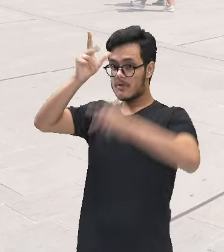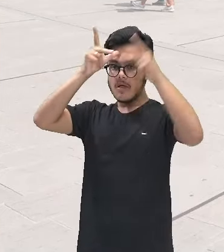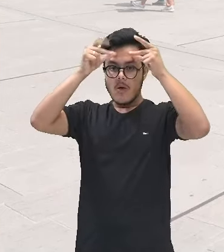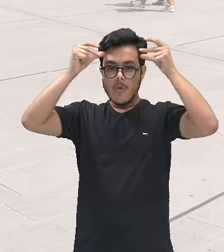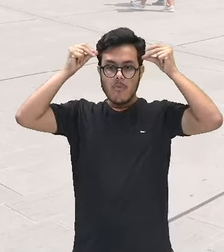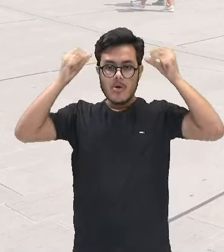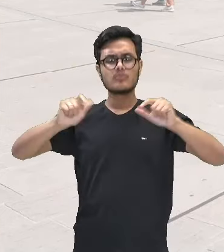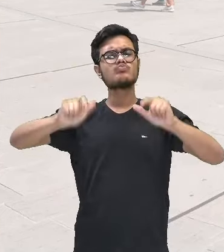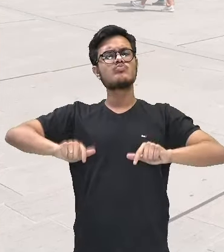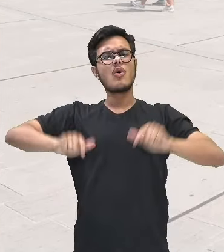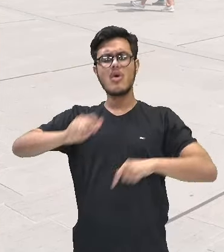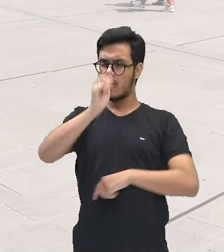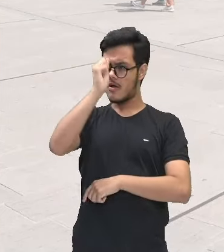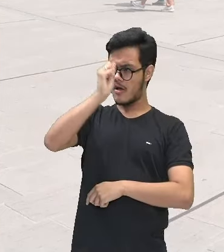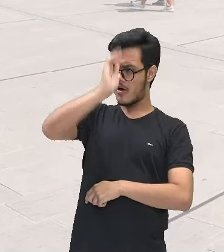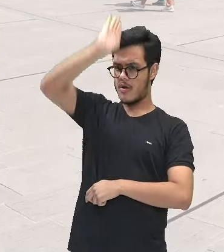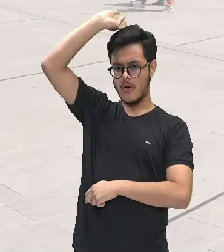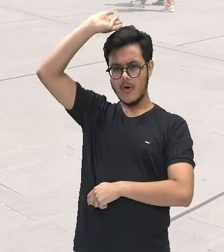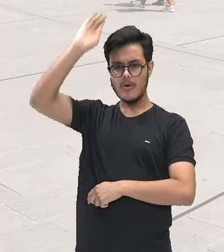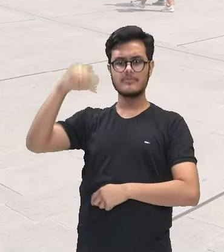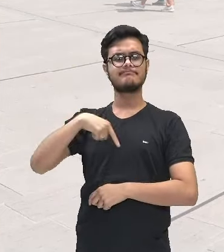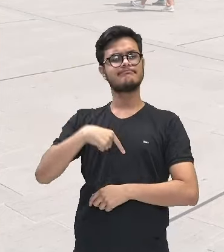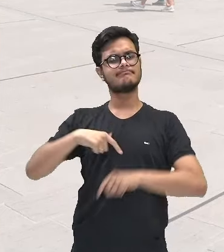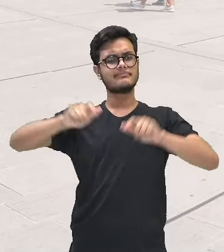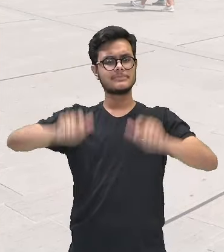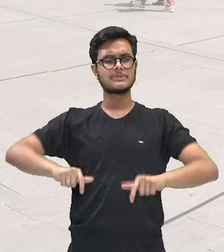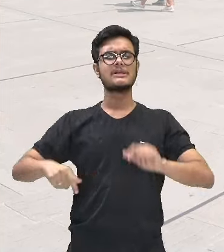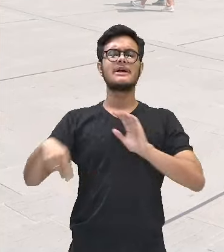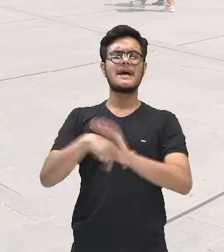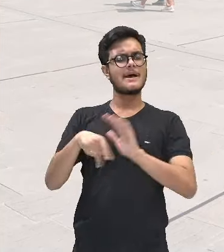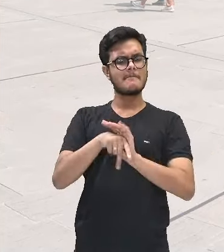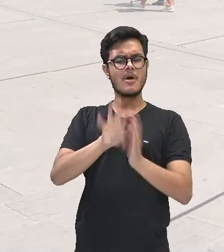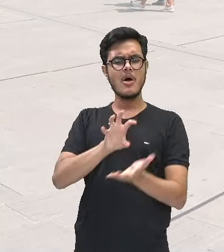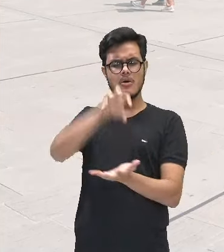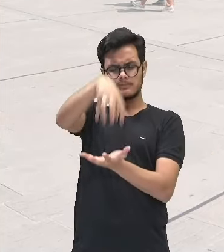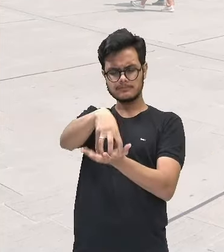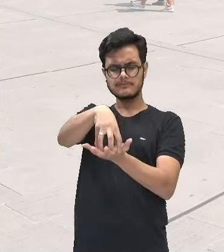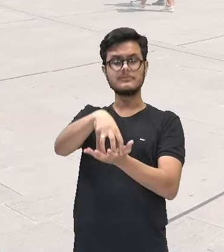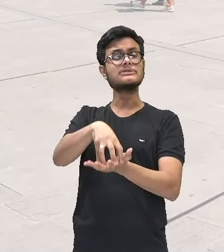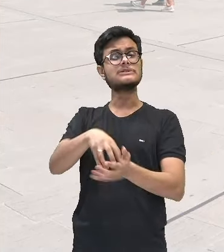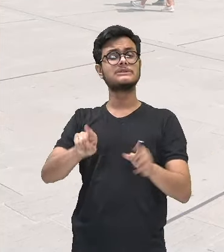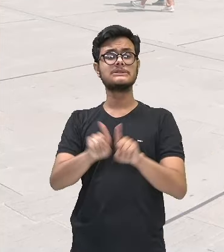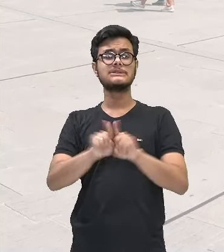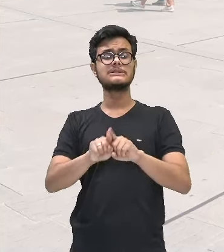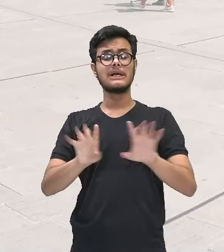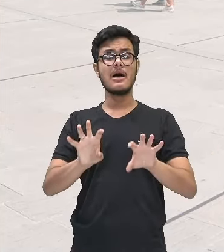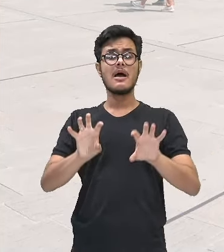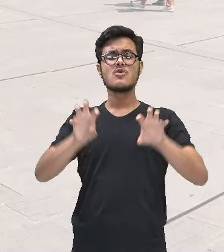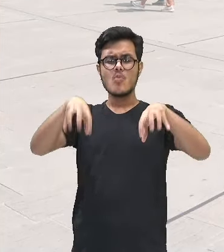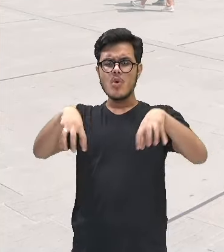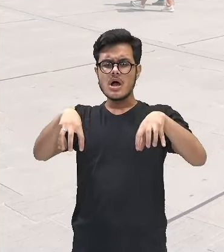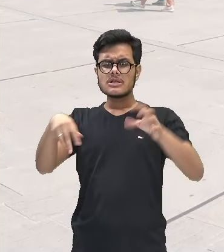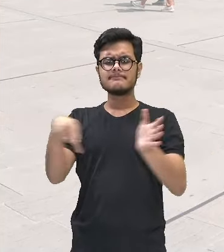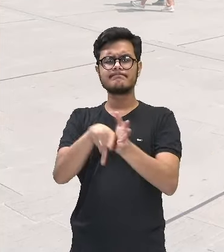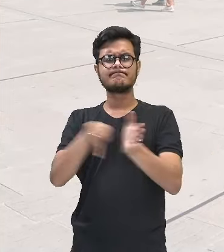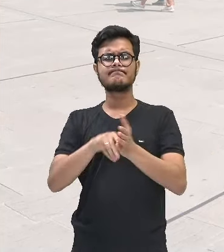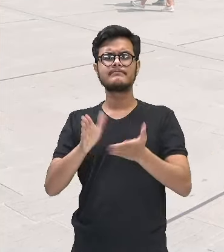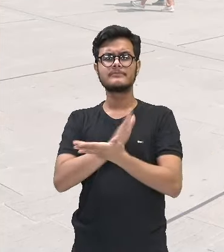de Roma, que ficaram confinados nos mosteiros ou em castelos, visto que as